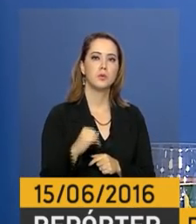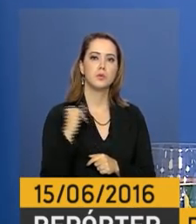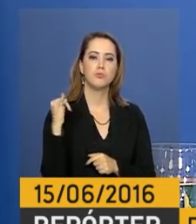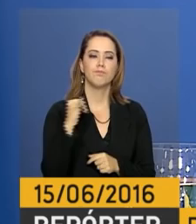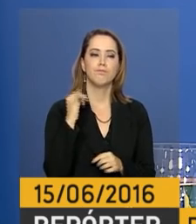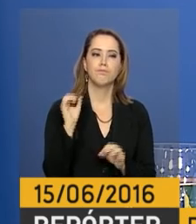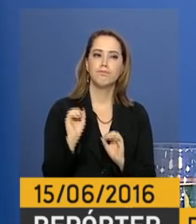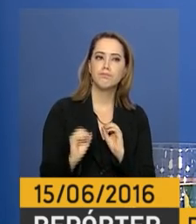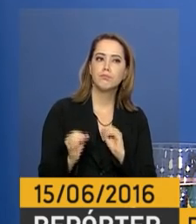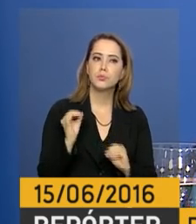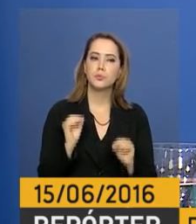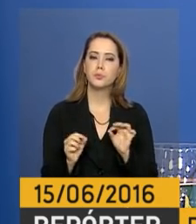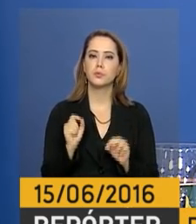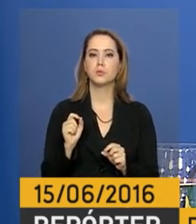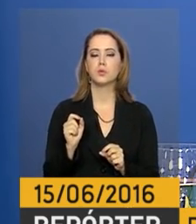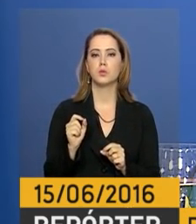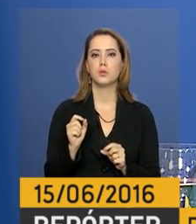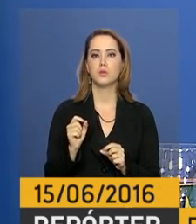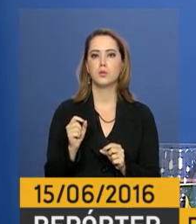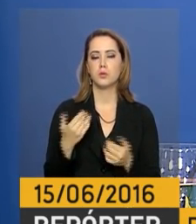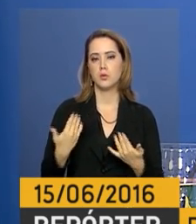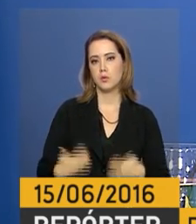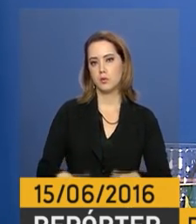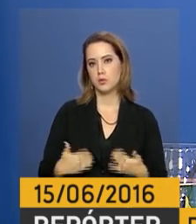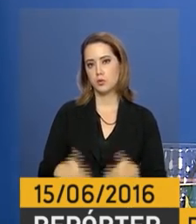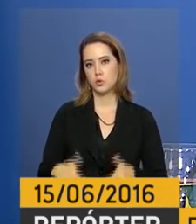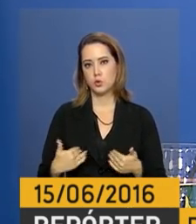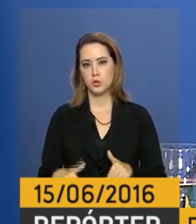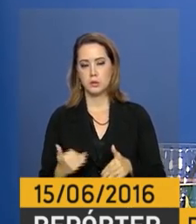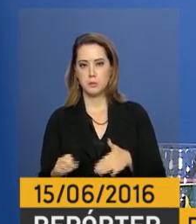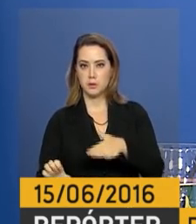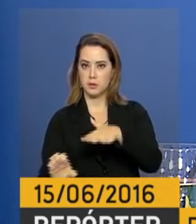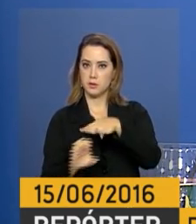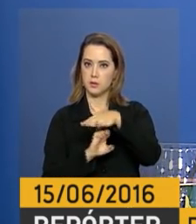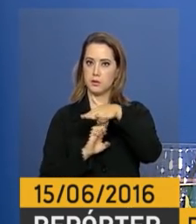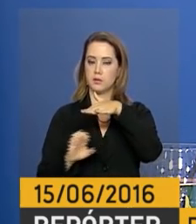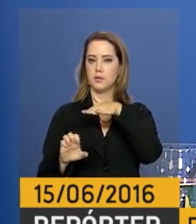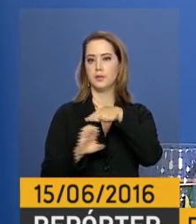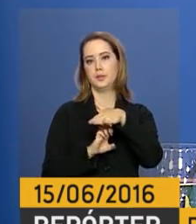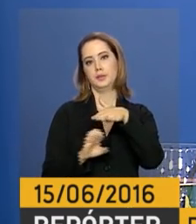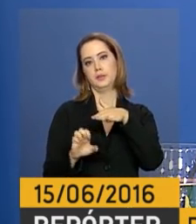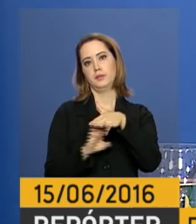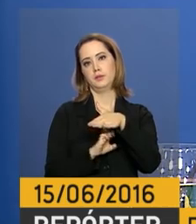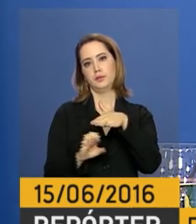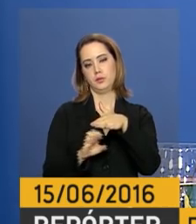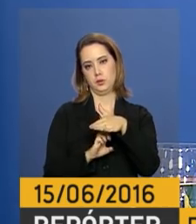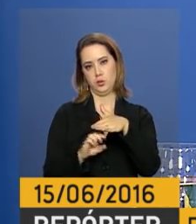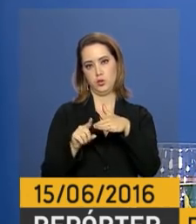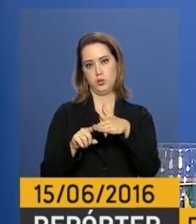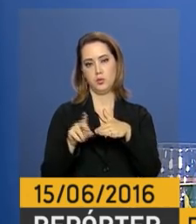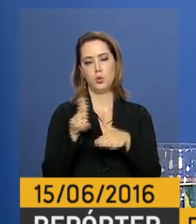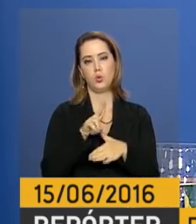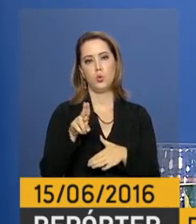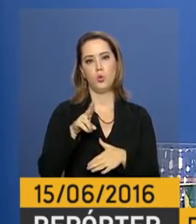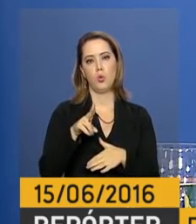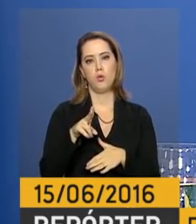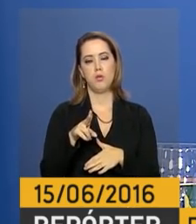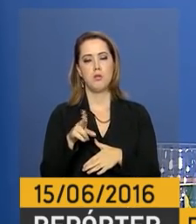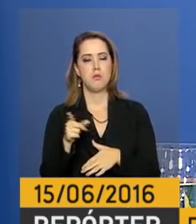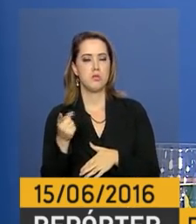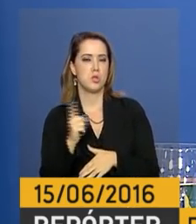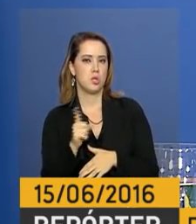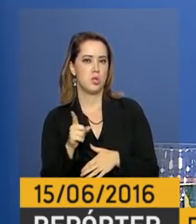eventuais despesas de capitalização de estatais que são chamadas de não dependentes. O que que é o estatal